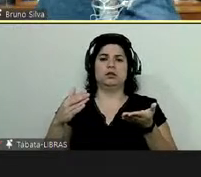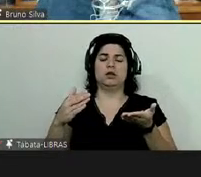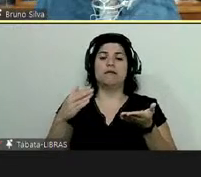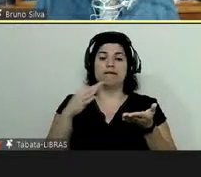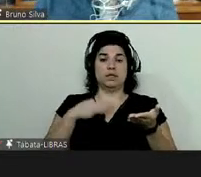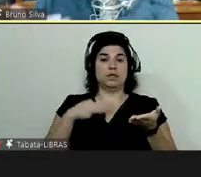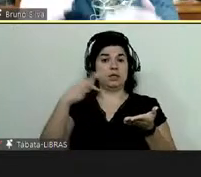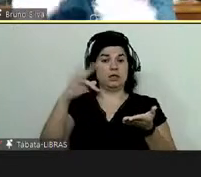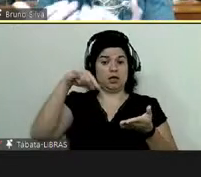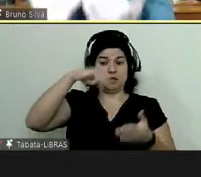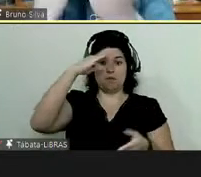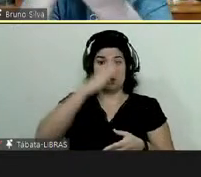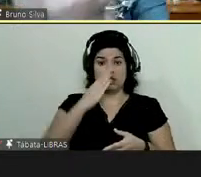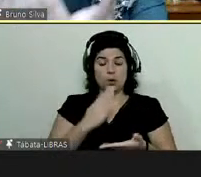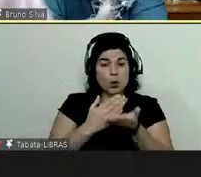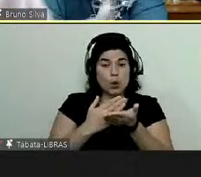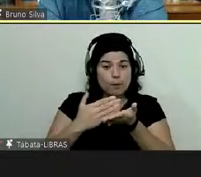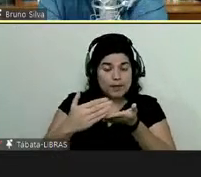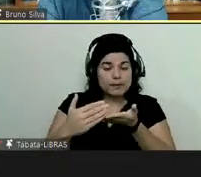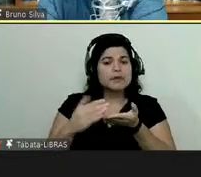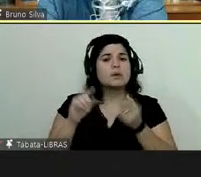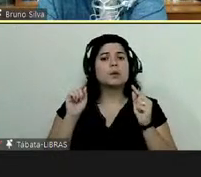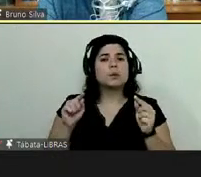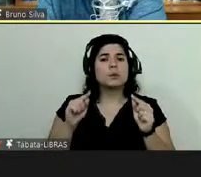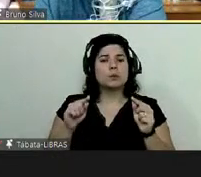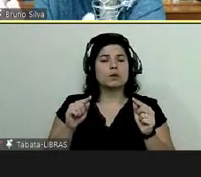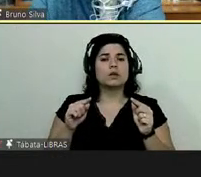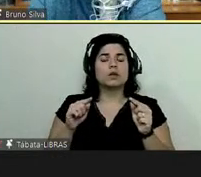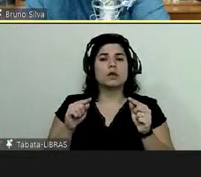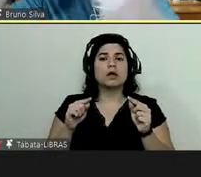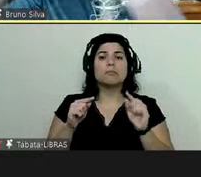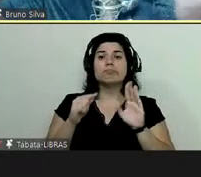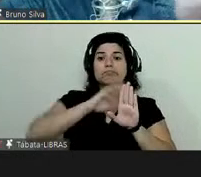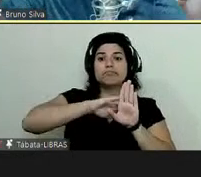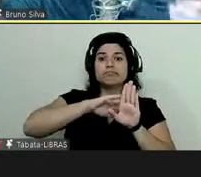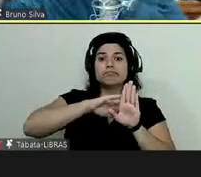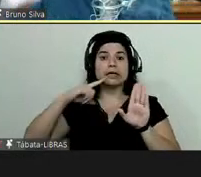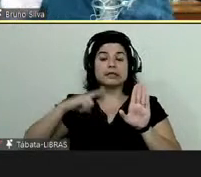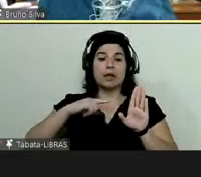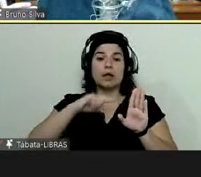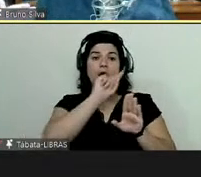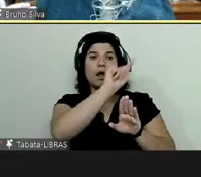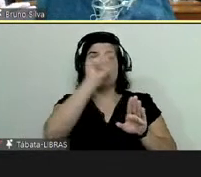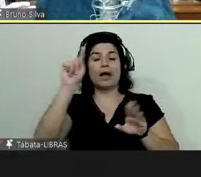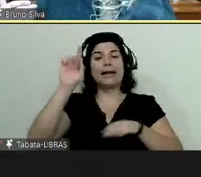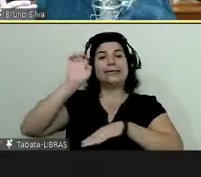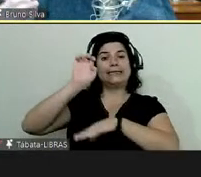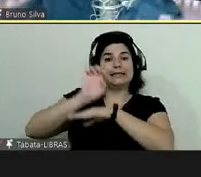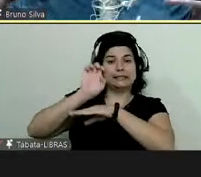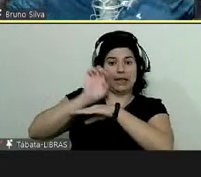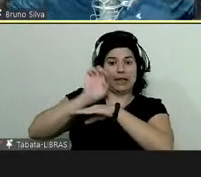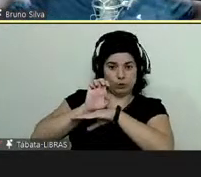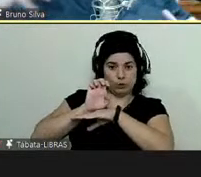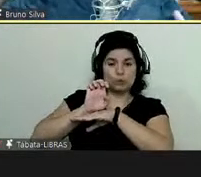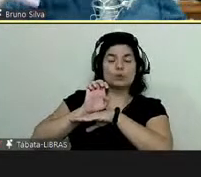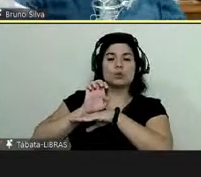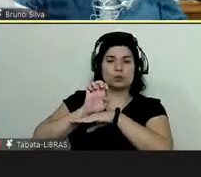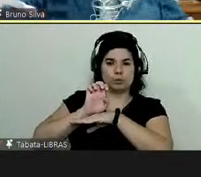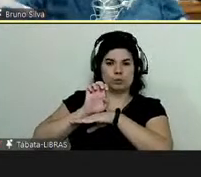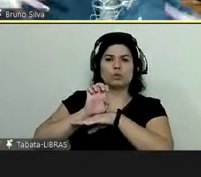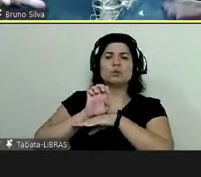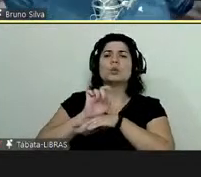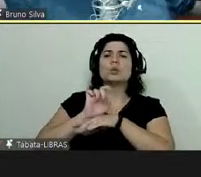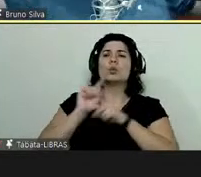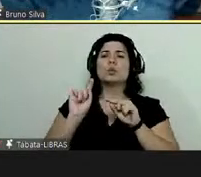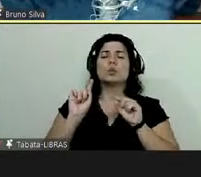ele é um federalismo que o protagonismo político estará nos Estados bom então Nós